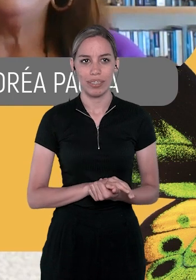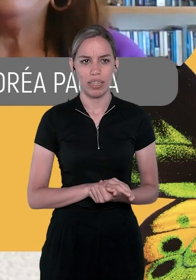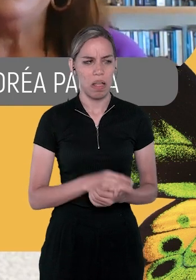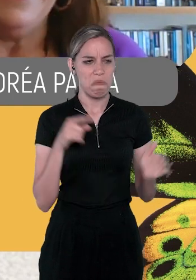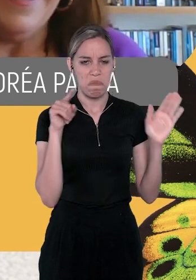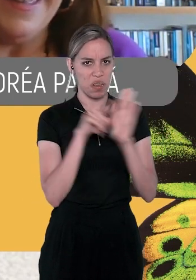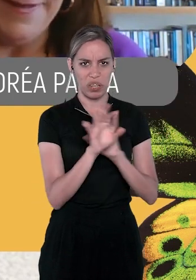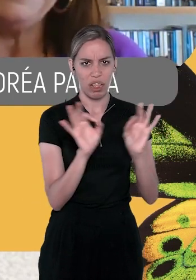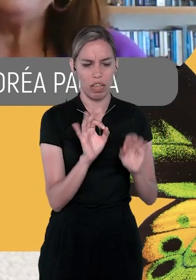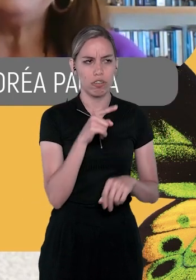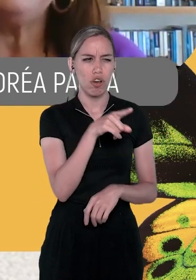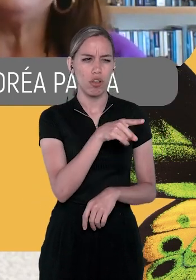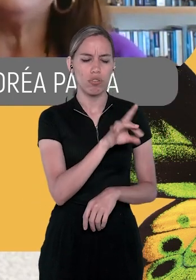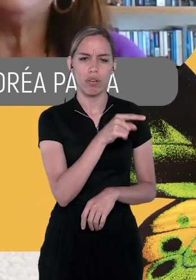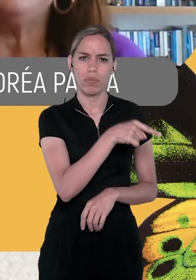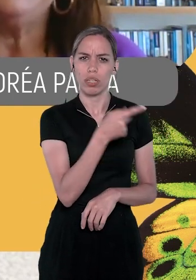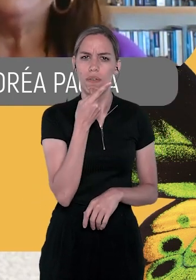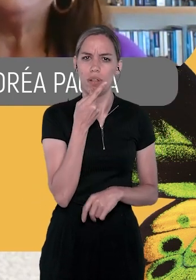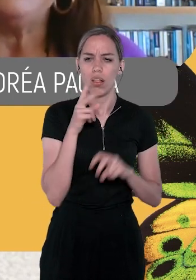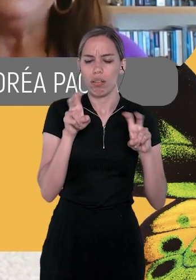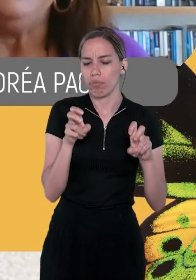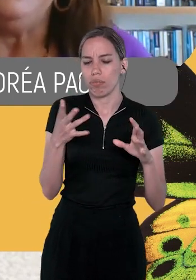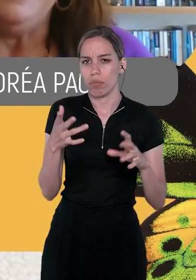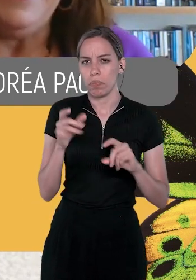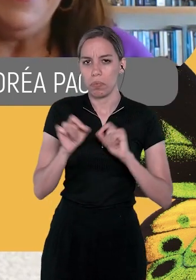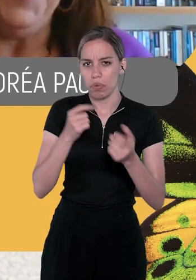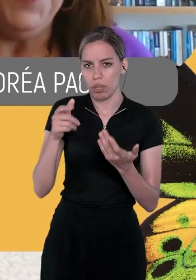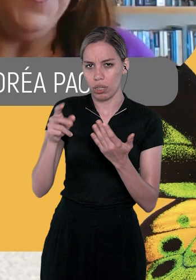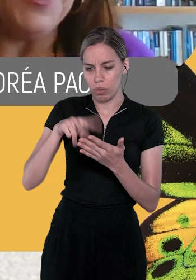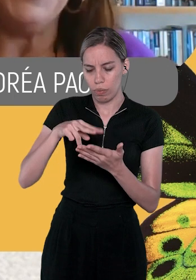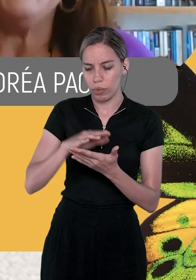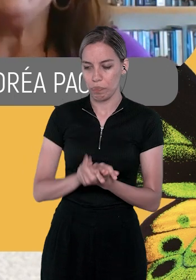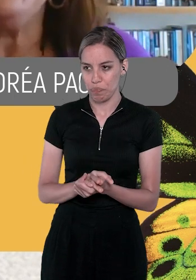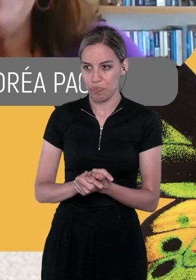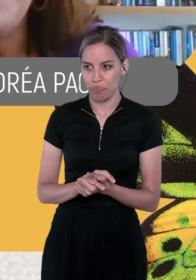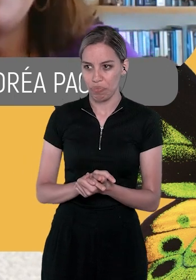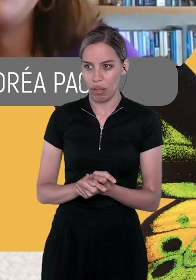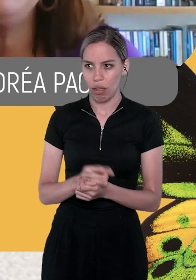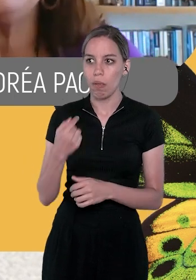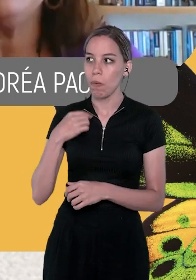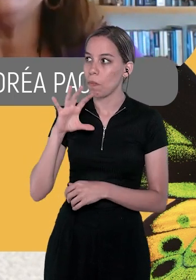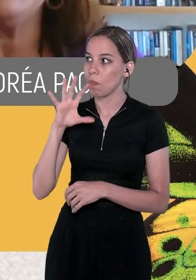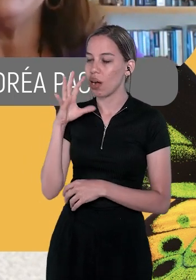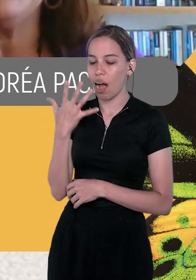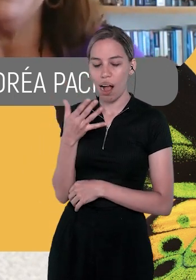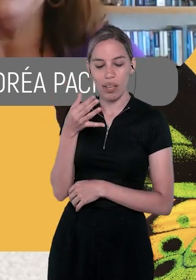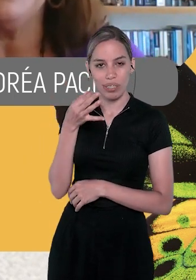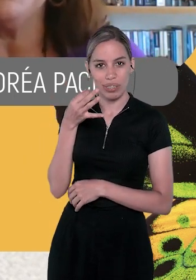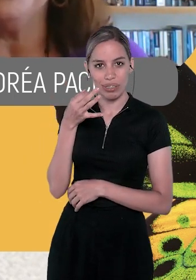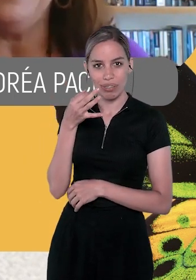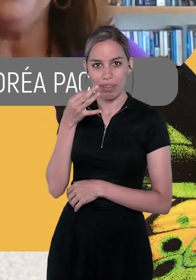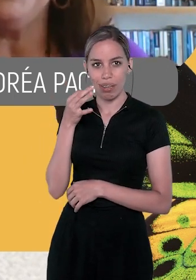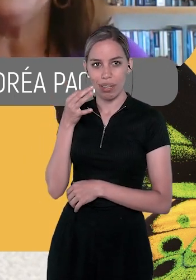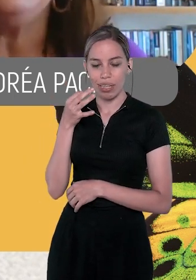você falar, decorrente da sua leitura e da nossa conversa. Eu achei super interessante o Sérgio fazer essa